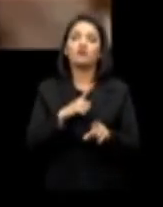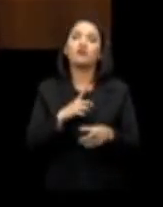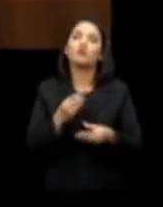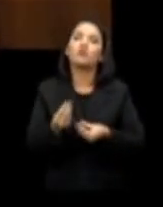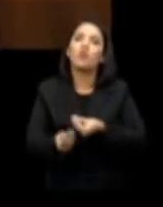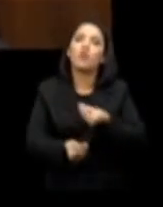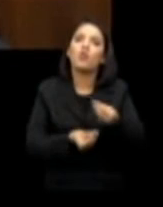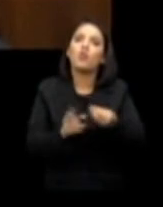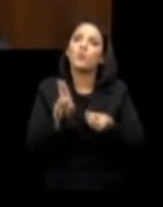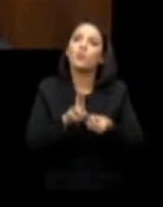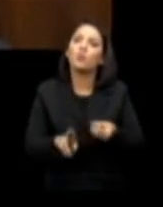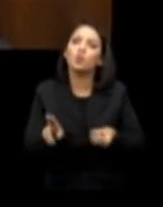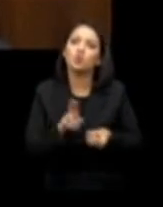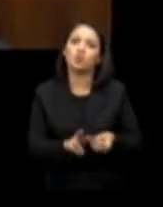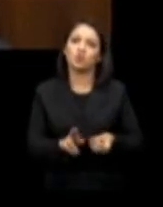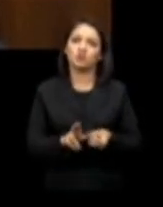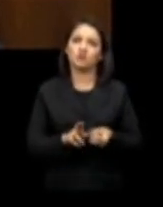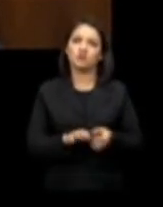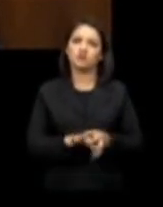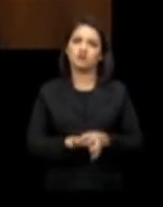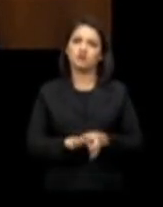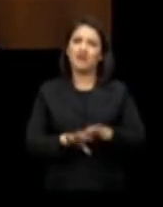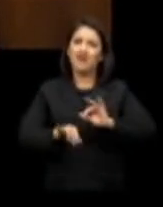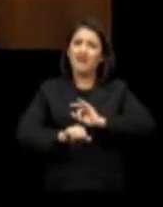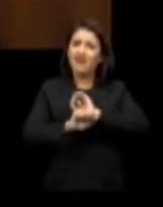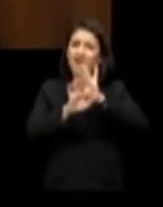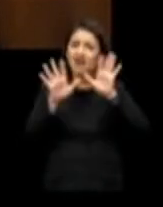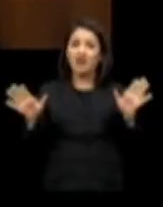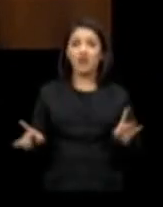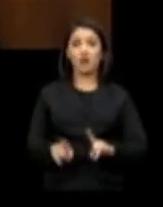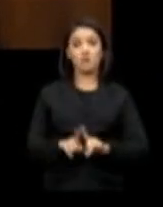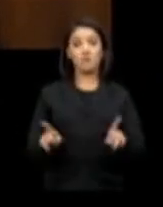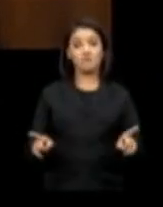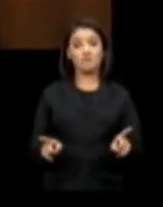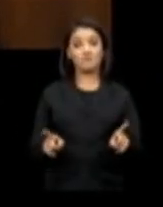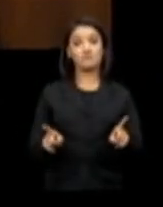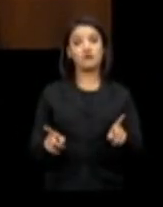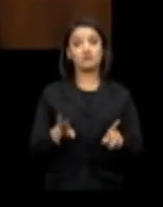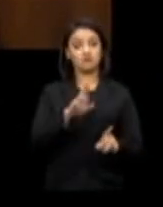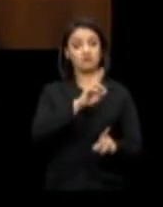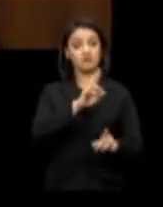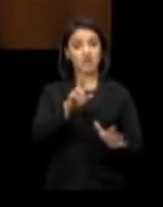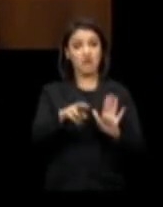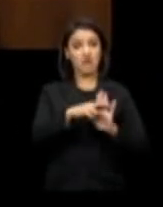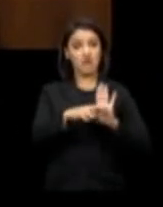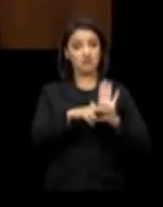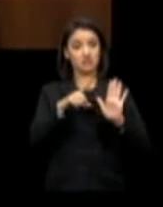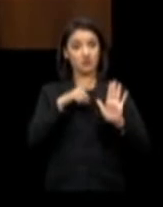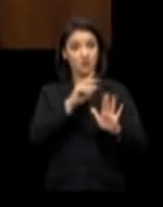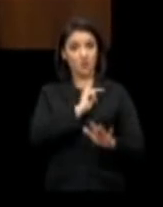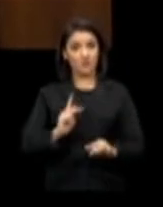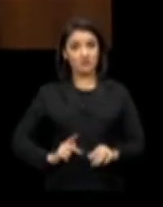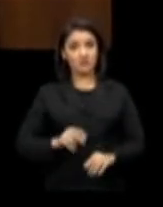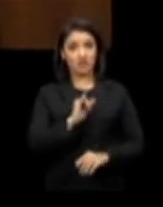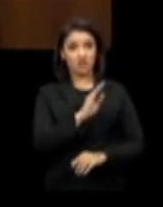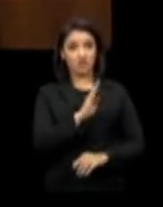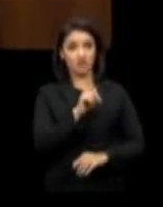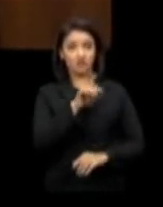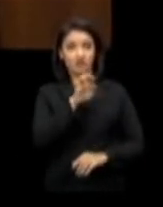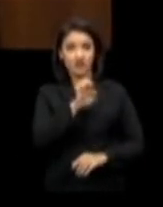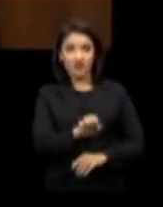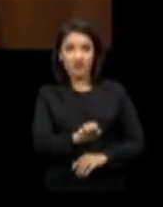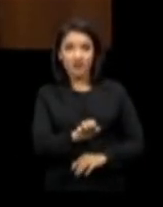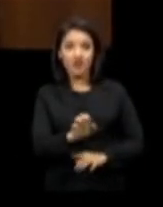tratamento. A norma, ao contrário, limitou-se a atribuir ao presidente do IBGE o poder de estabelecer o procedimento para